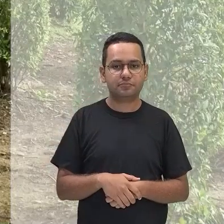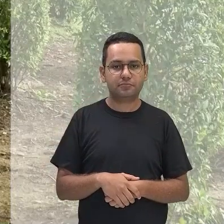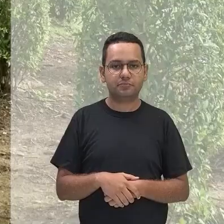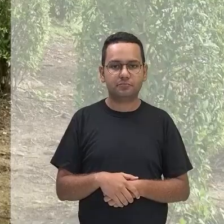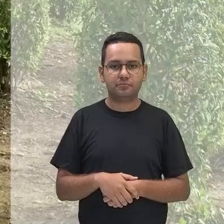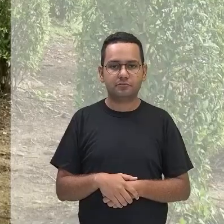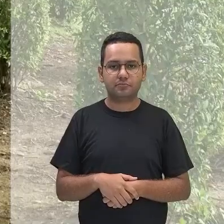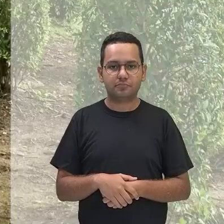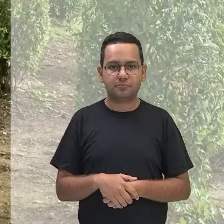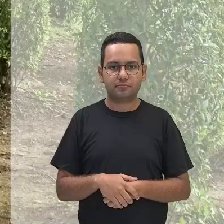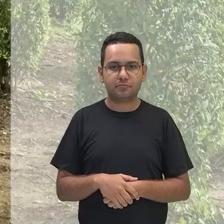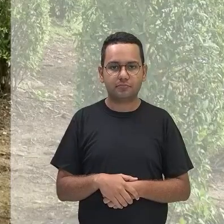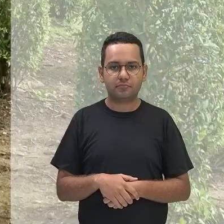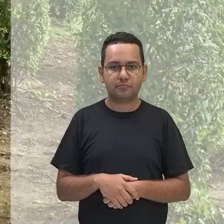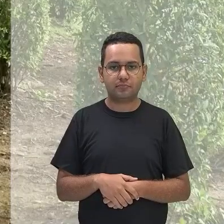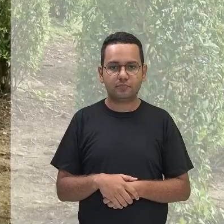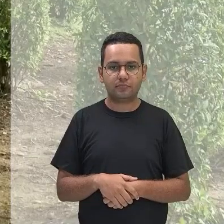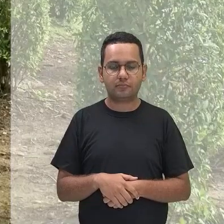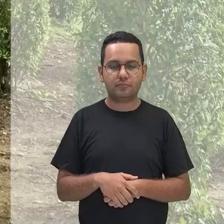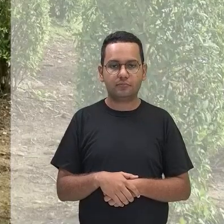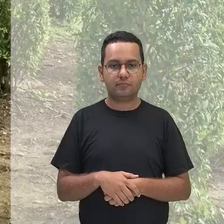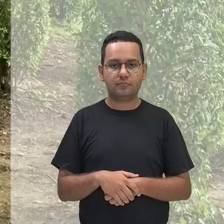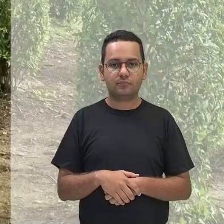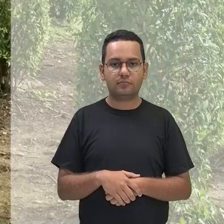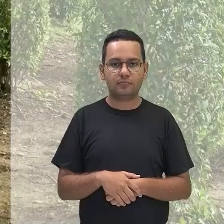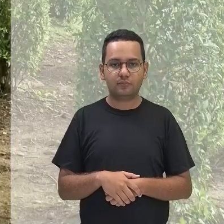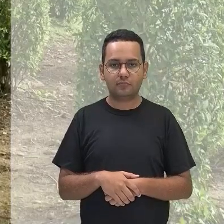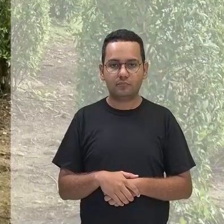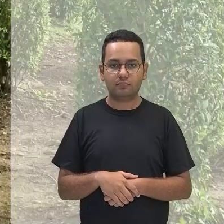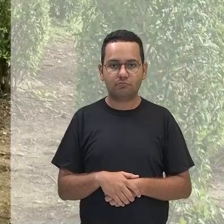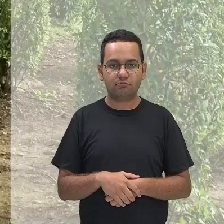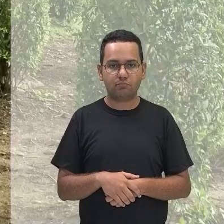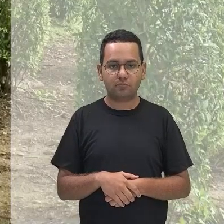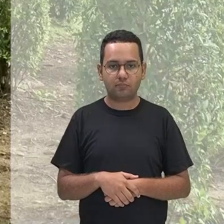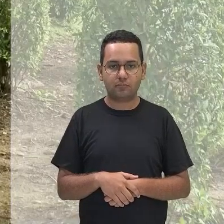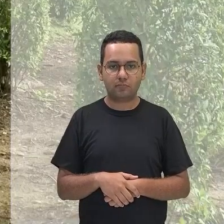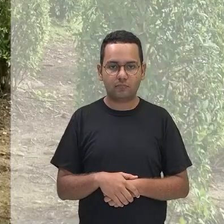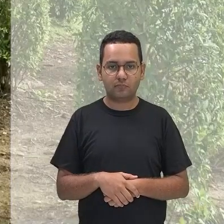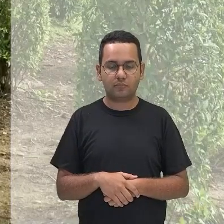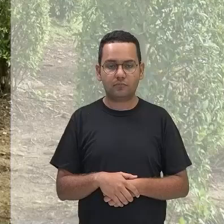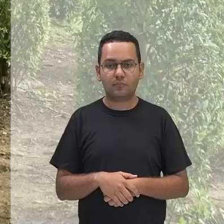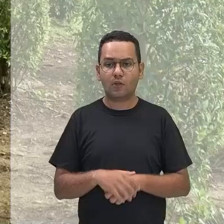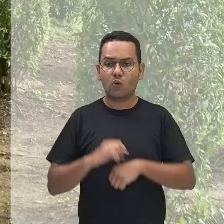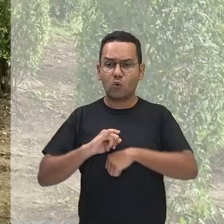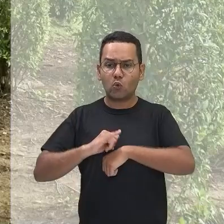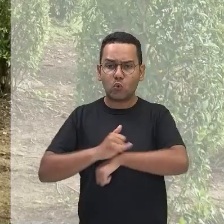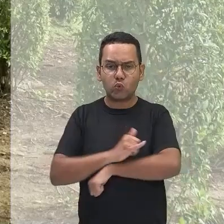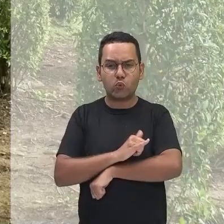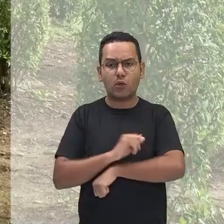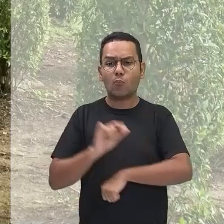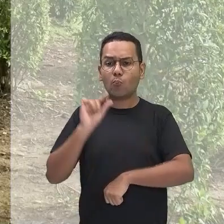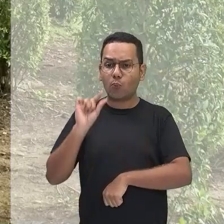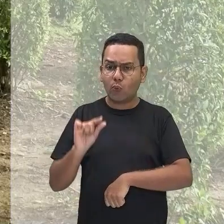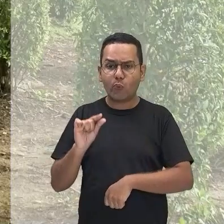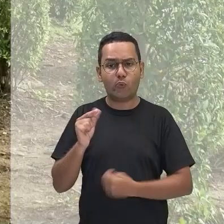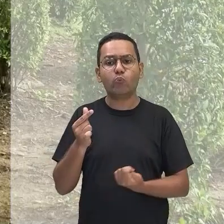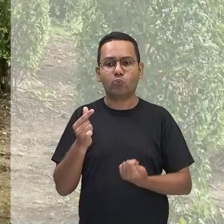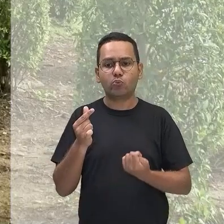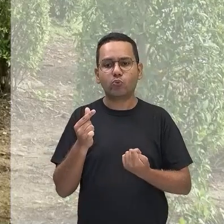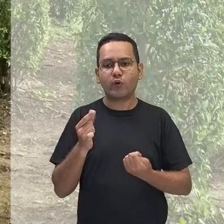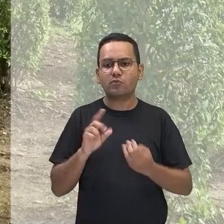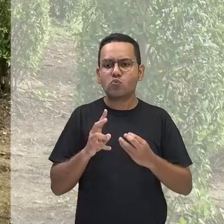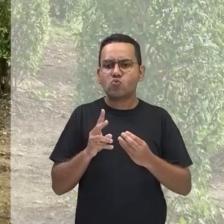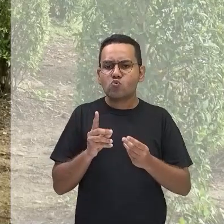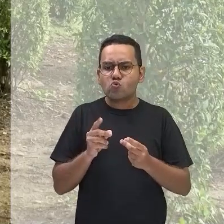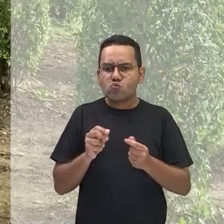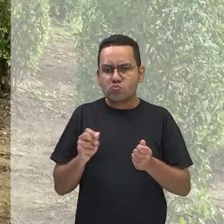colesterol total. Vamos diminuir o nosso peso, ajudar a queimar o excesso de gordura no nosso peso, para que a gente